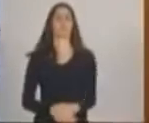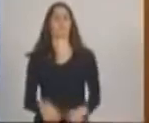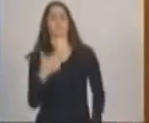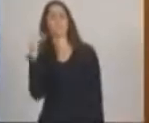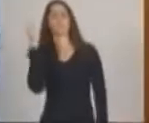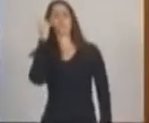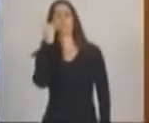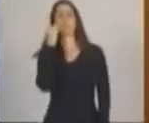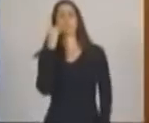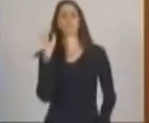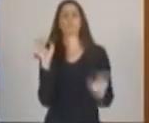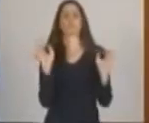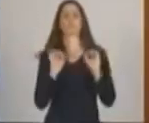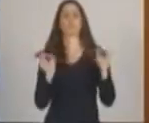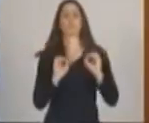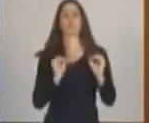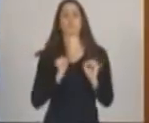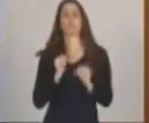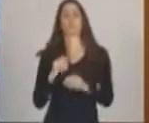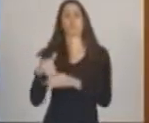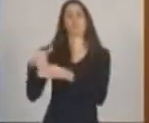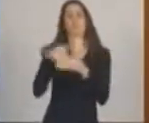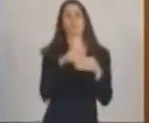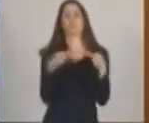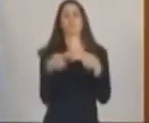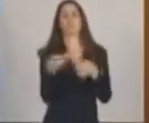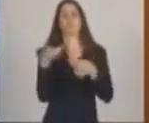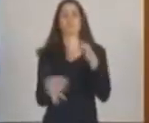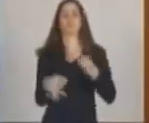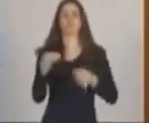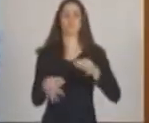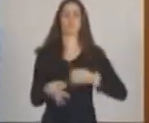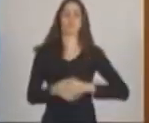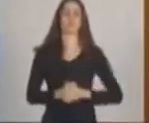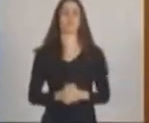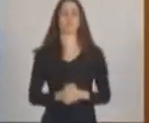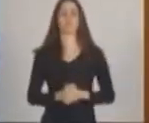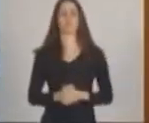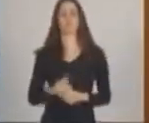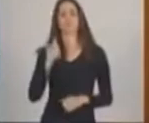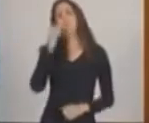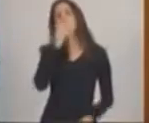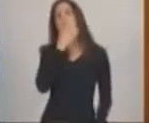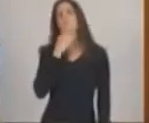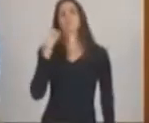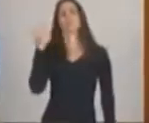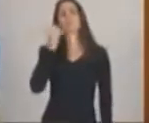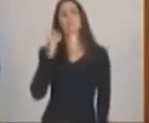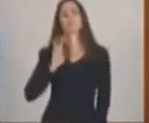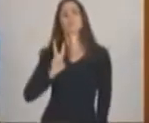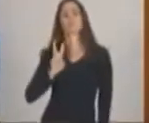Não havendo, eu vou colher os votos na Comissão de Justiça. Como voto, deputado Vandinho Leite.